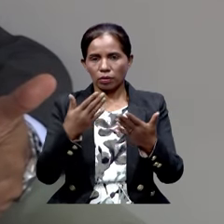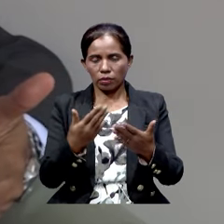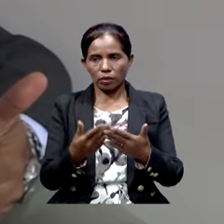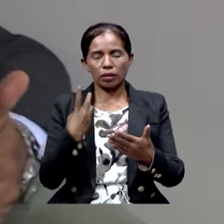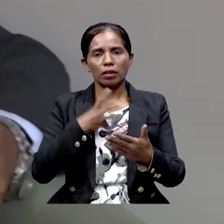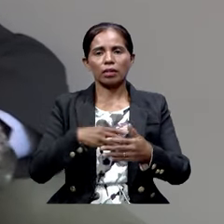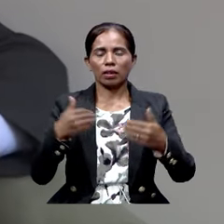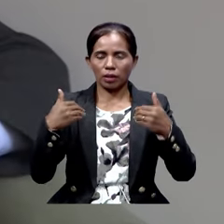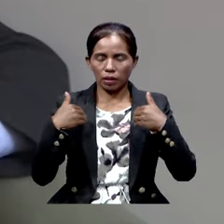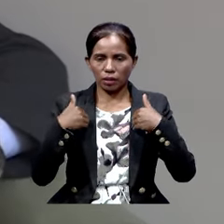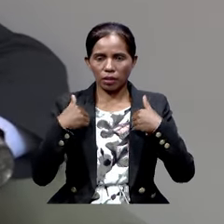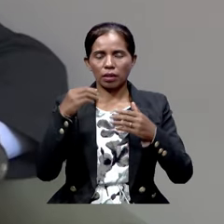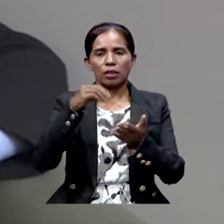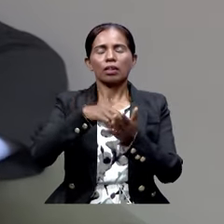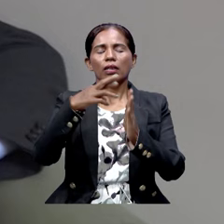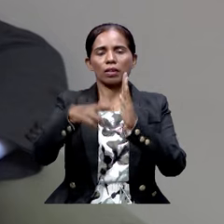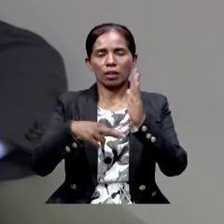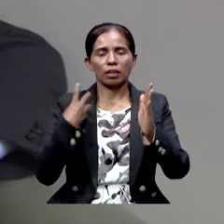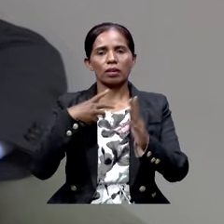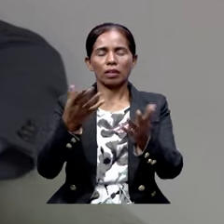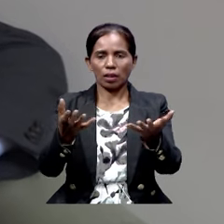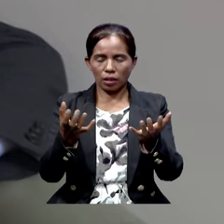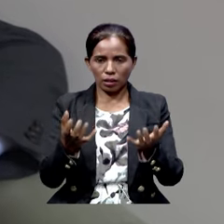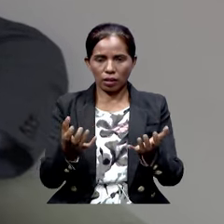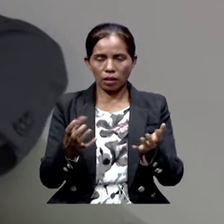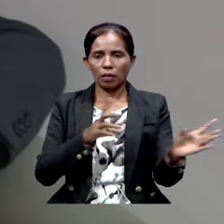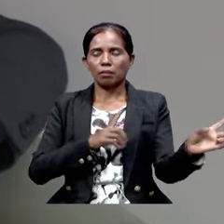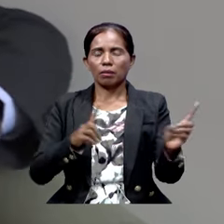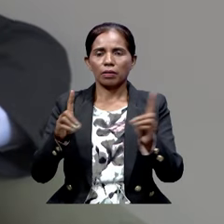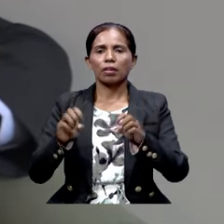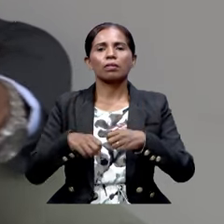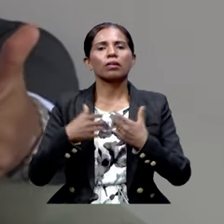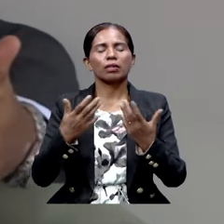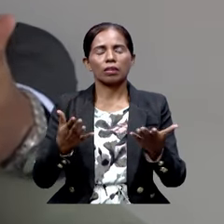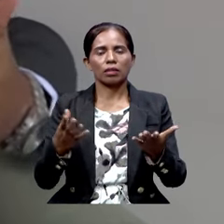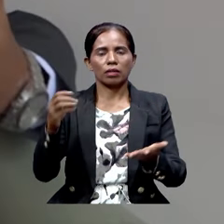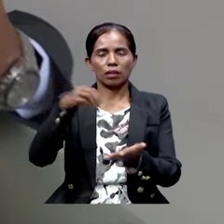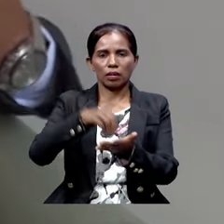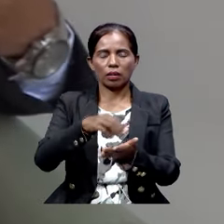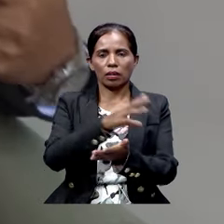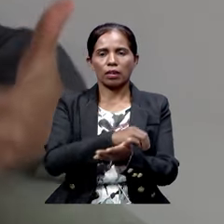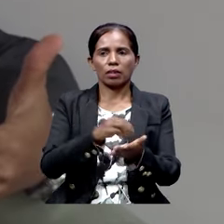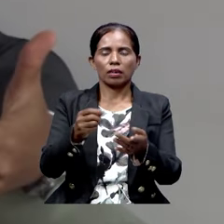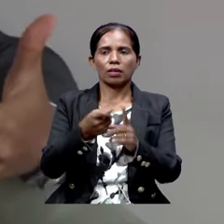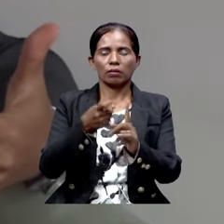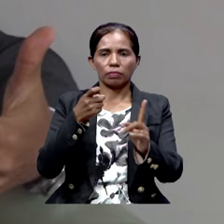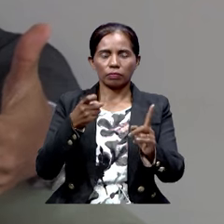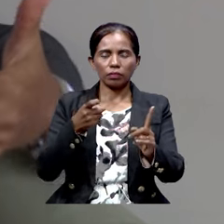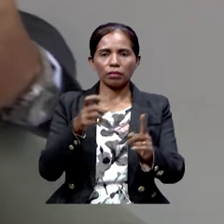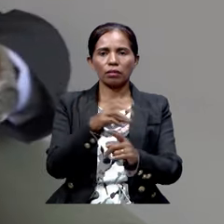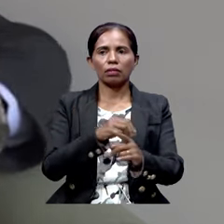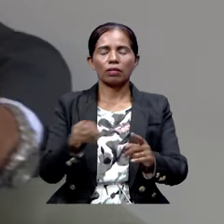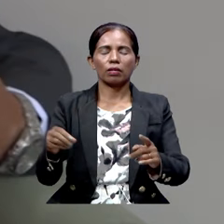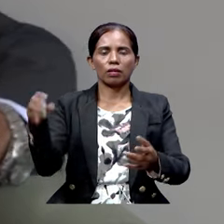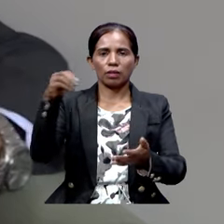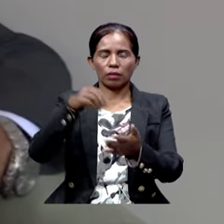kita iha. Mekanismo na pema kita karak implementa para OINSA, investimento na pema katanto isi doméstico,